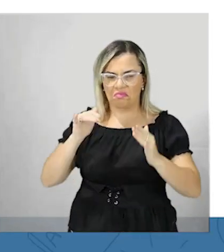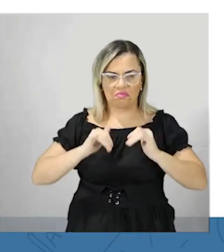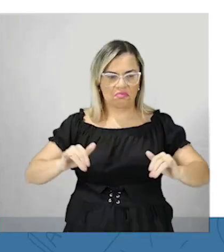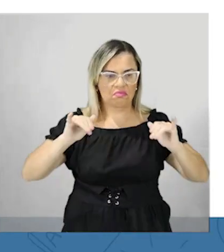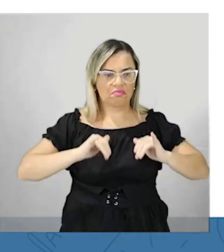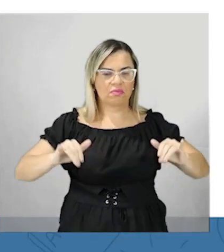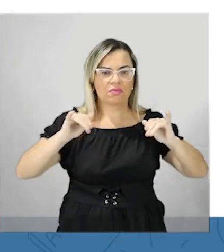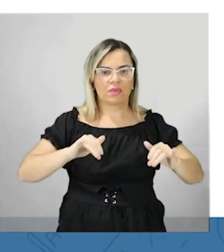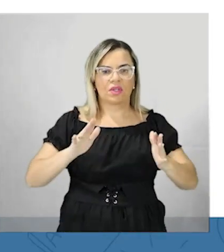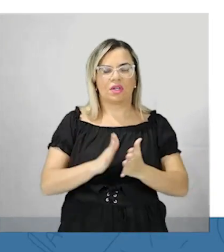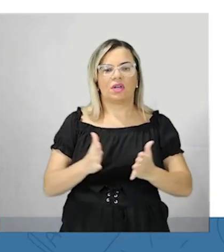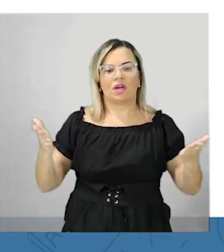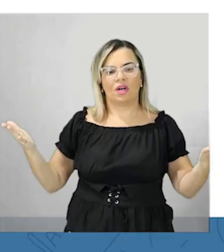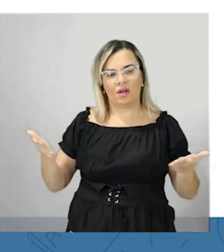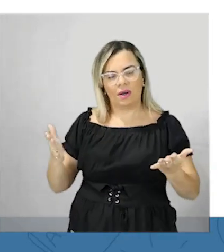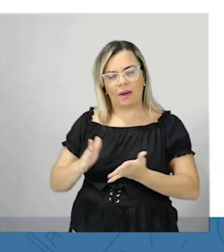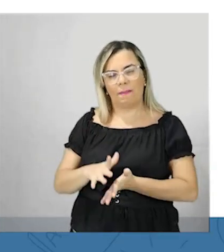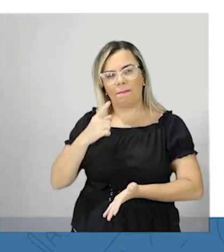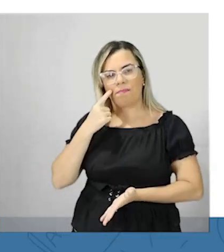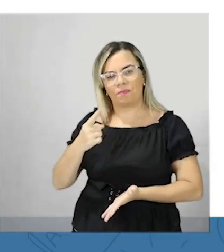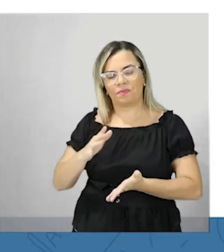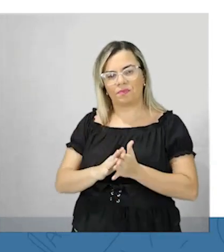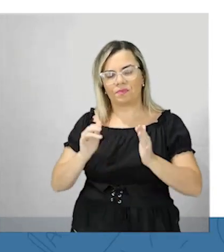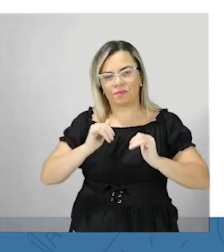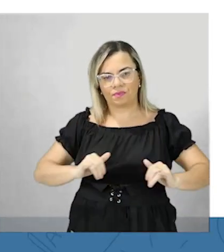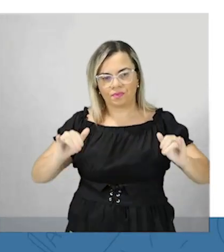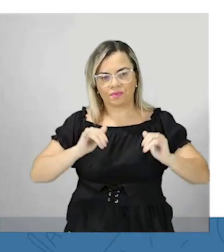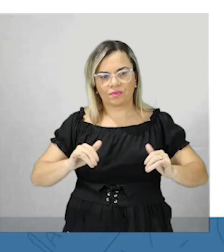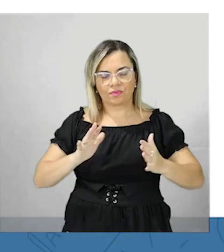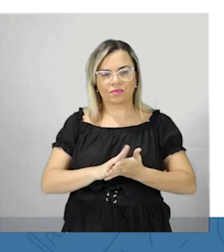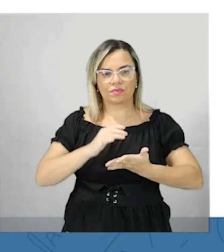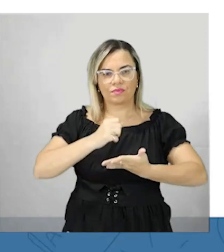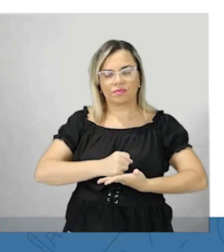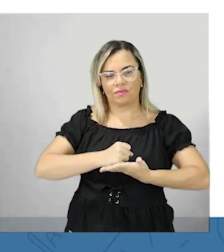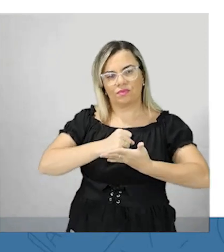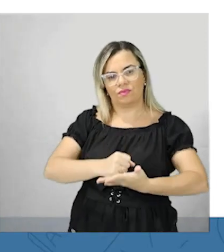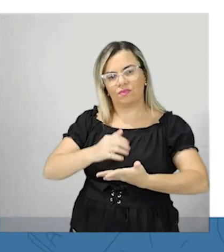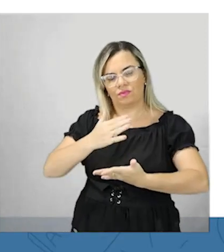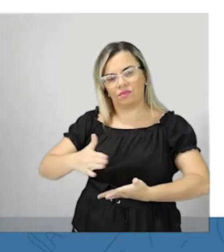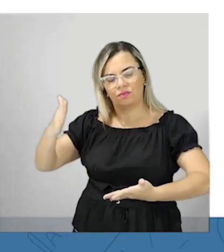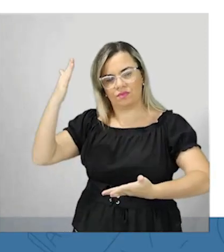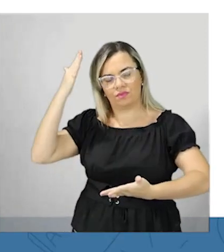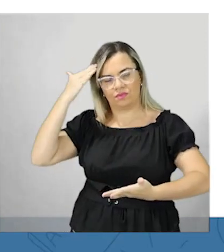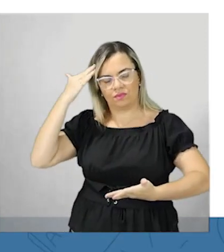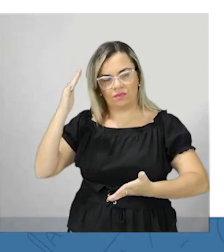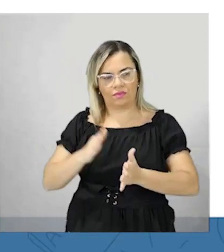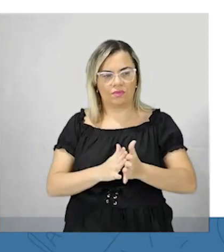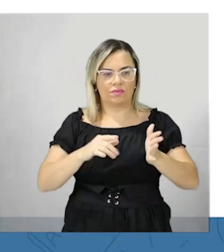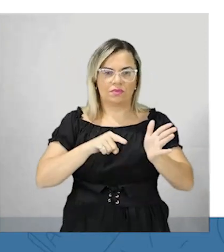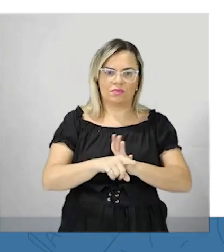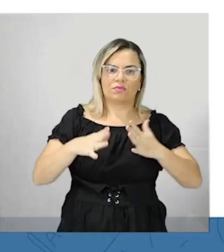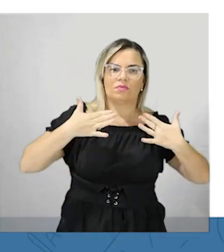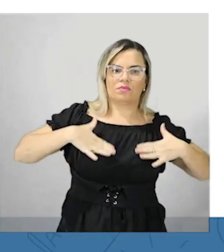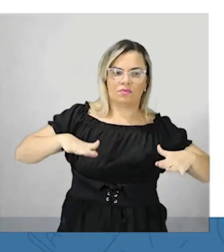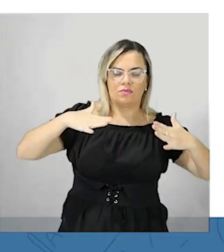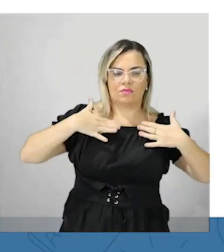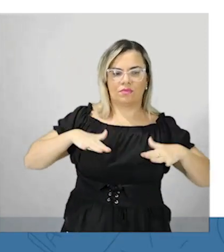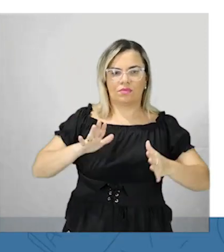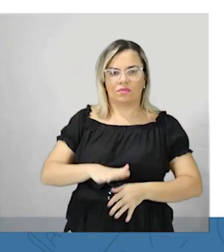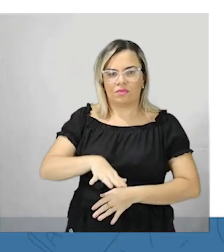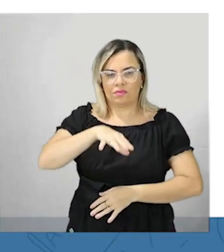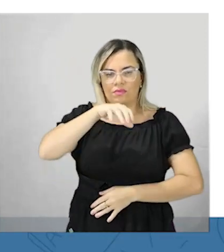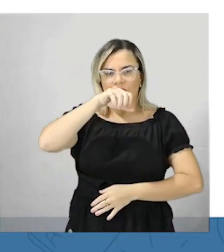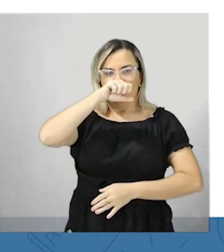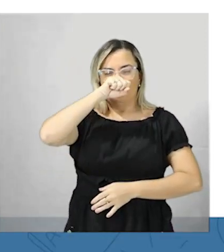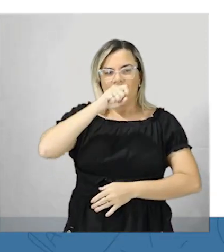Pois é, mas agora tu vai ver, essas informações que a gente passou vão te ajudar mais a entender as próximas questões com mais tranquilidade.